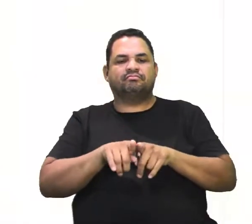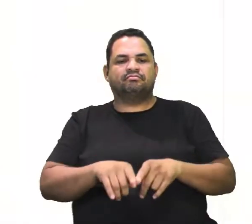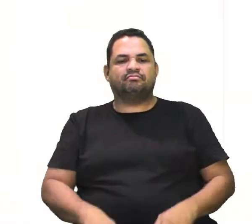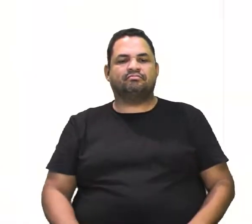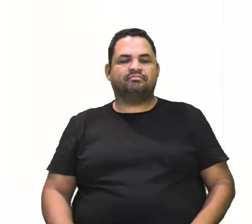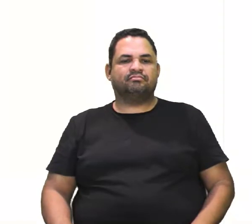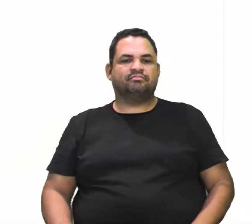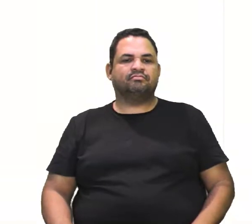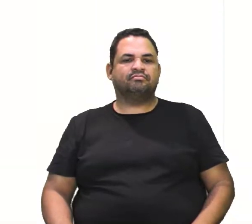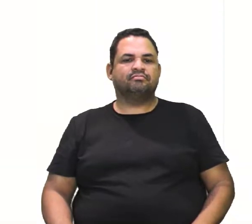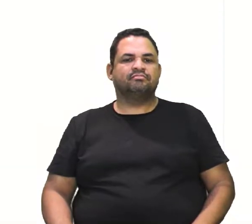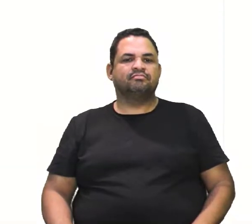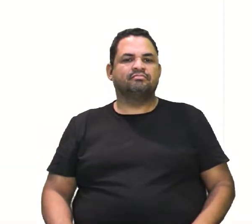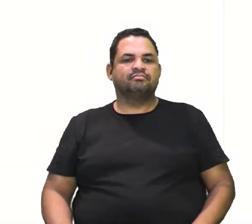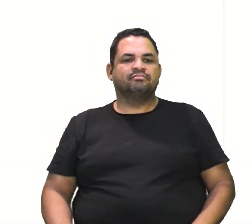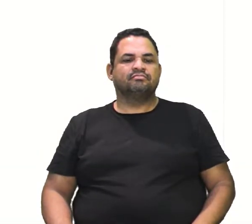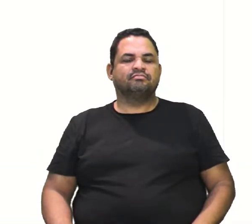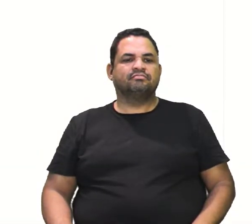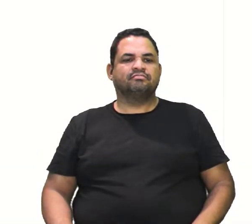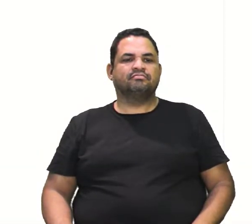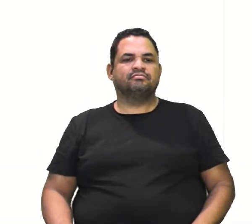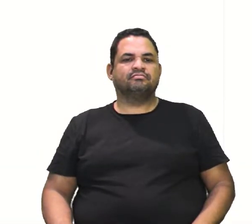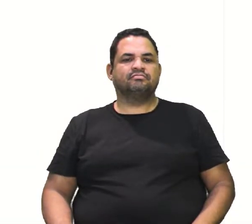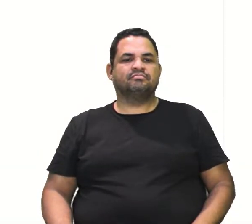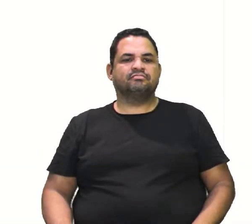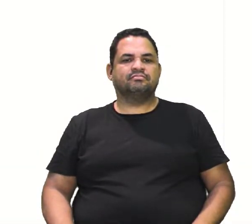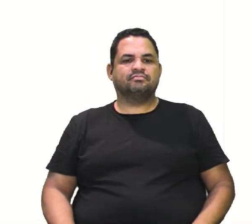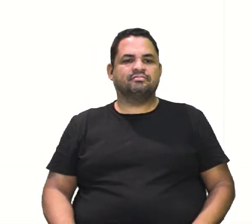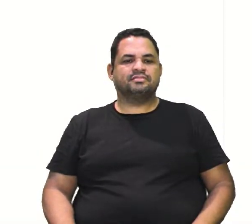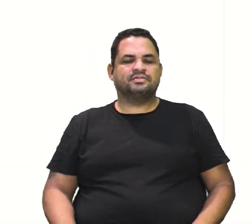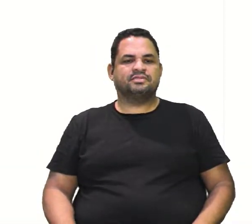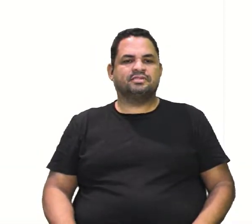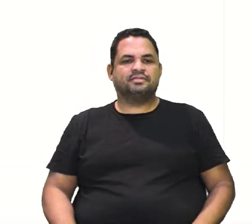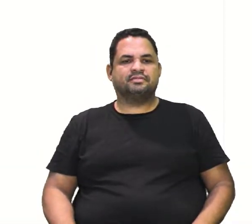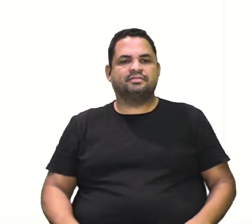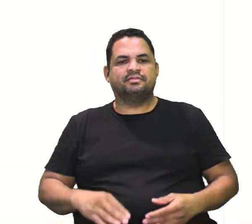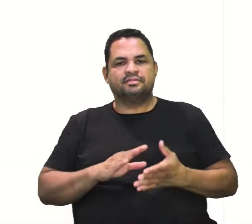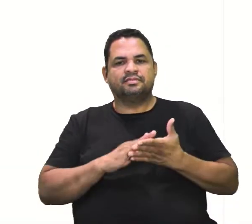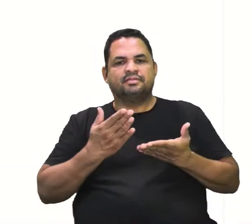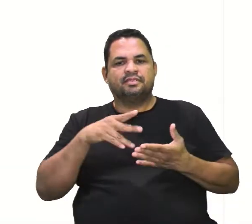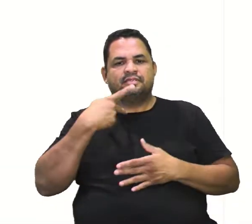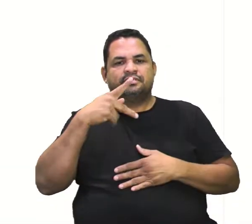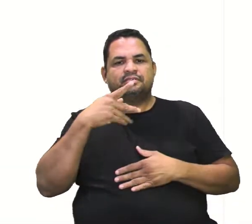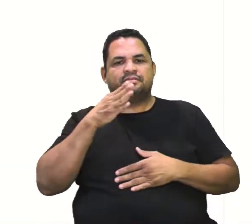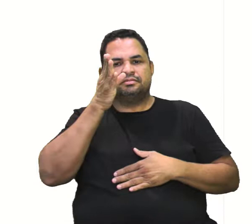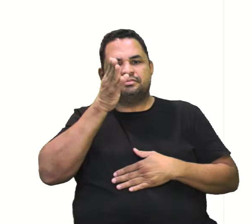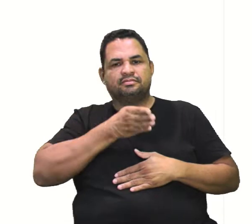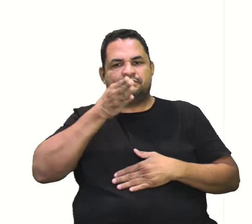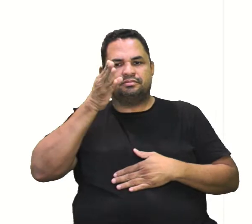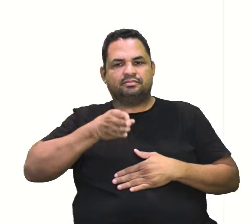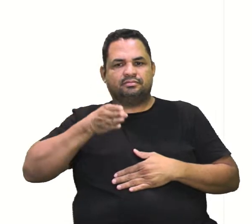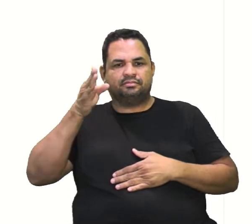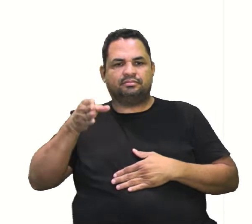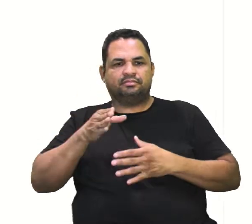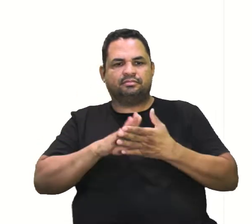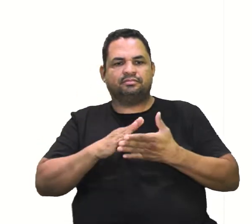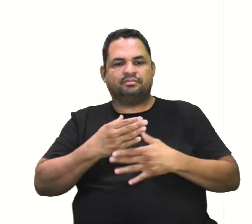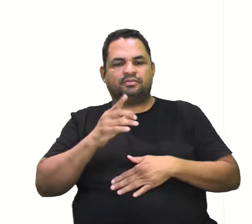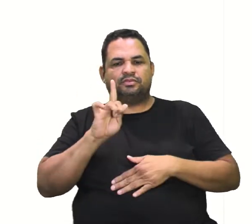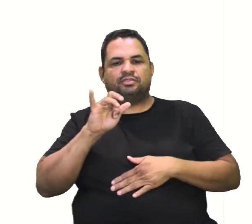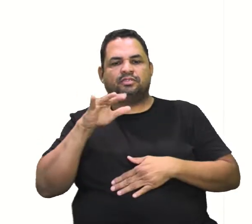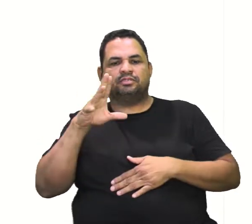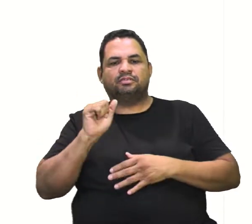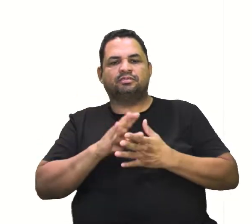lá. Então, falando de seccionar um cone circular reto, interceptando todas as geratrizes